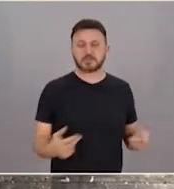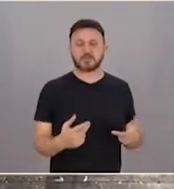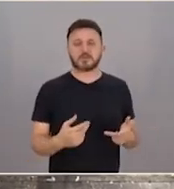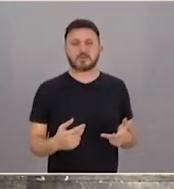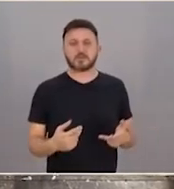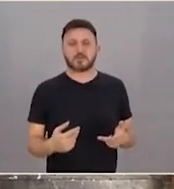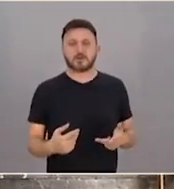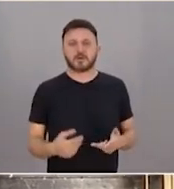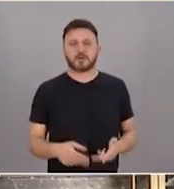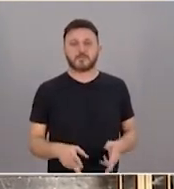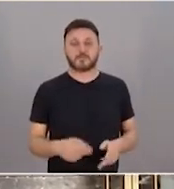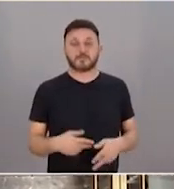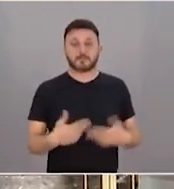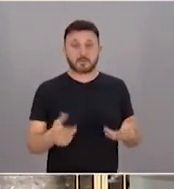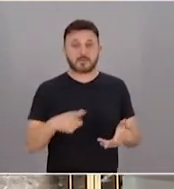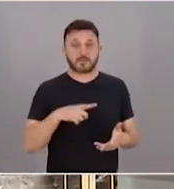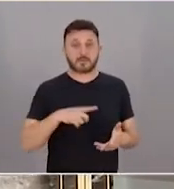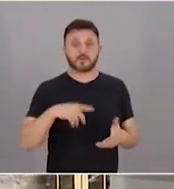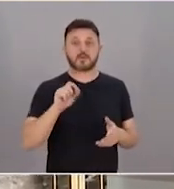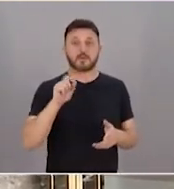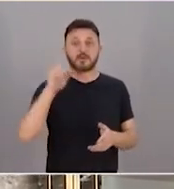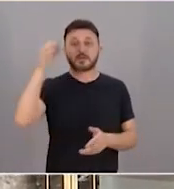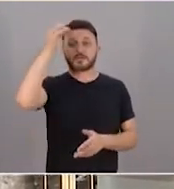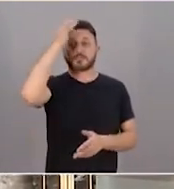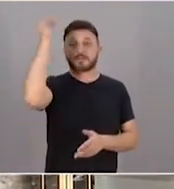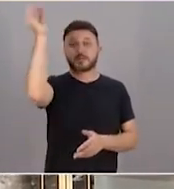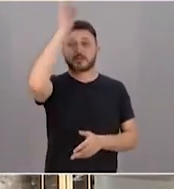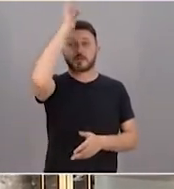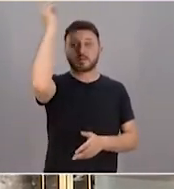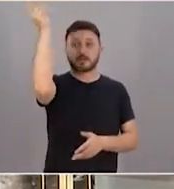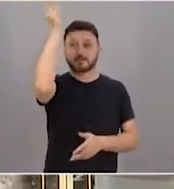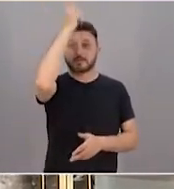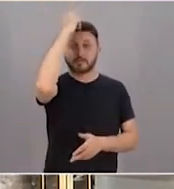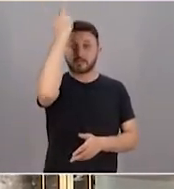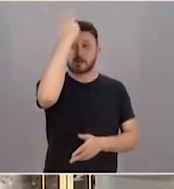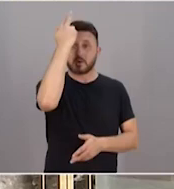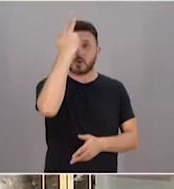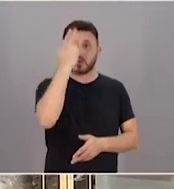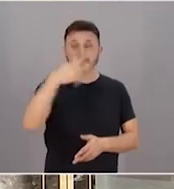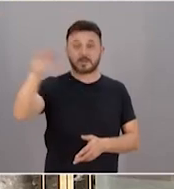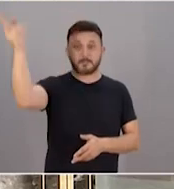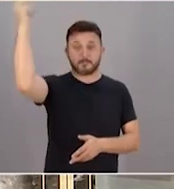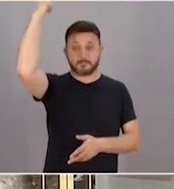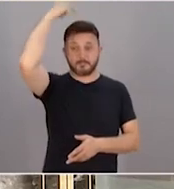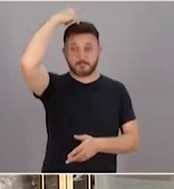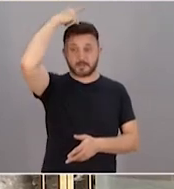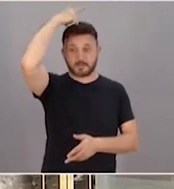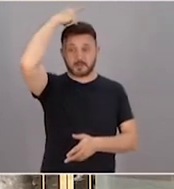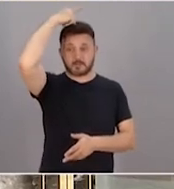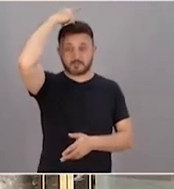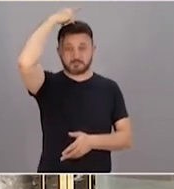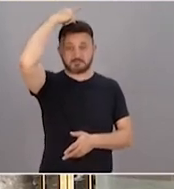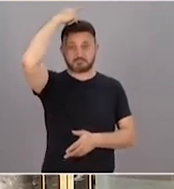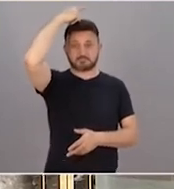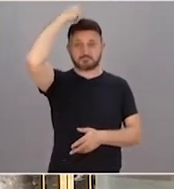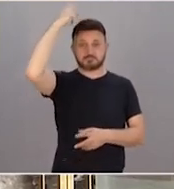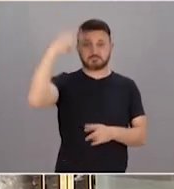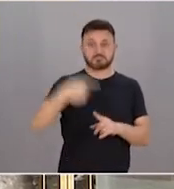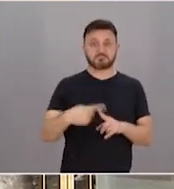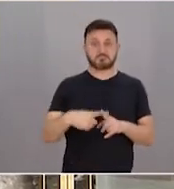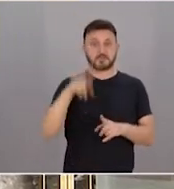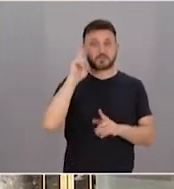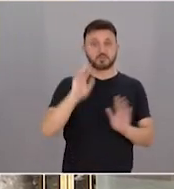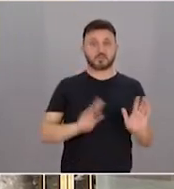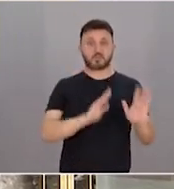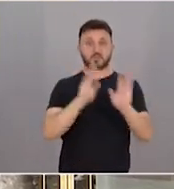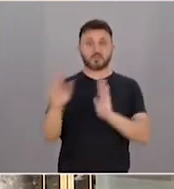a ressurreição de nosso Senhor, a primeira leitura passou a ser Atos dos Apóstolos. E a história da